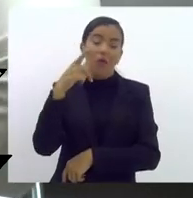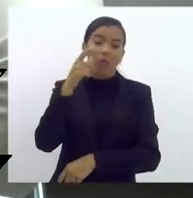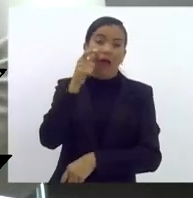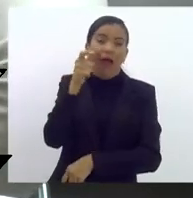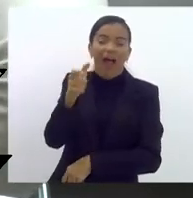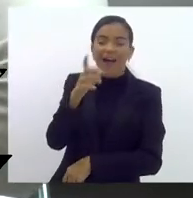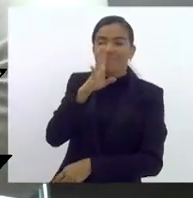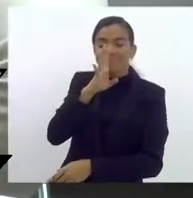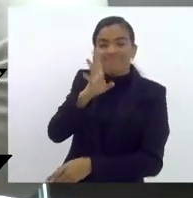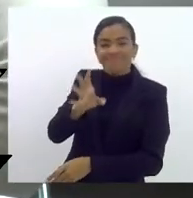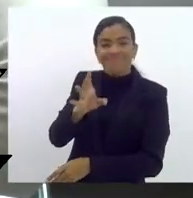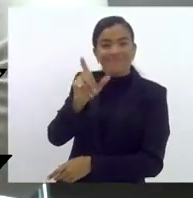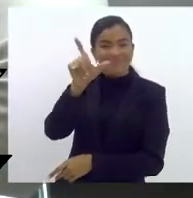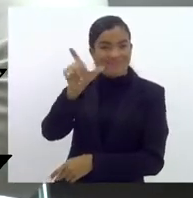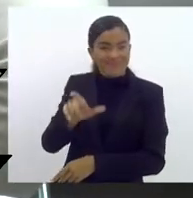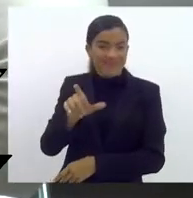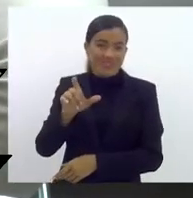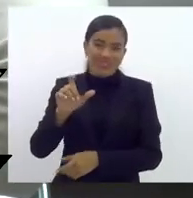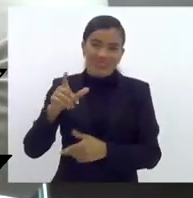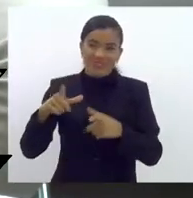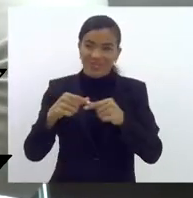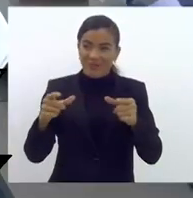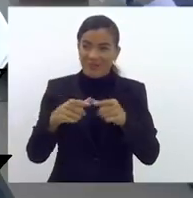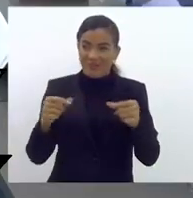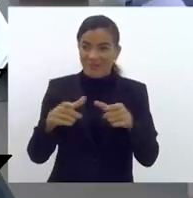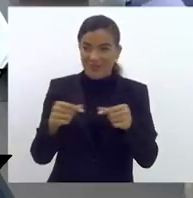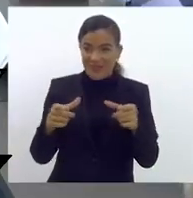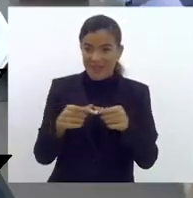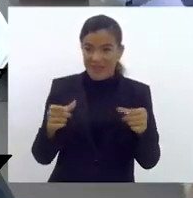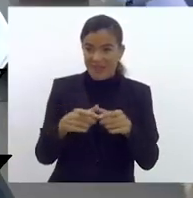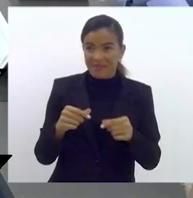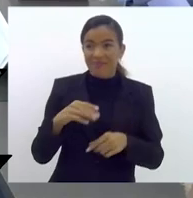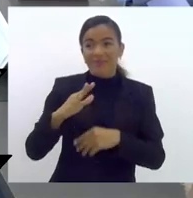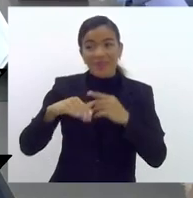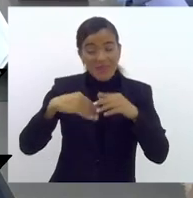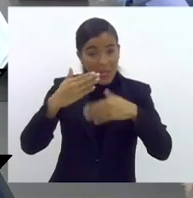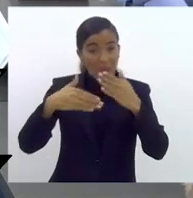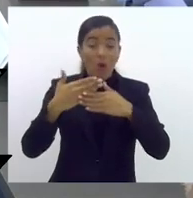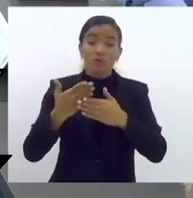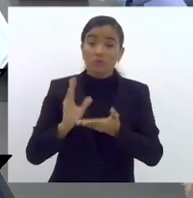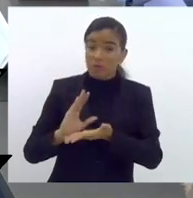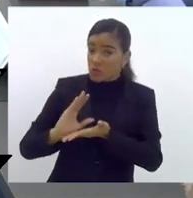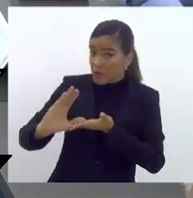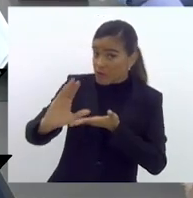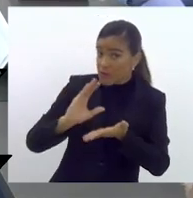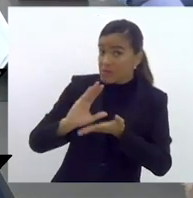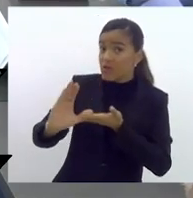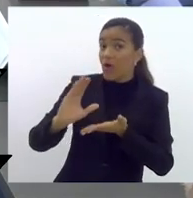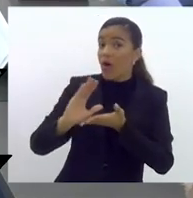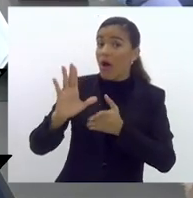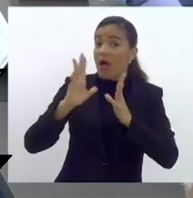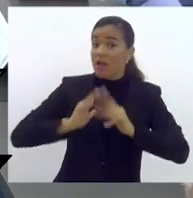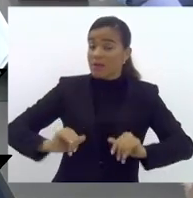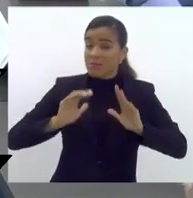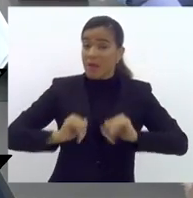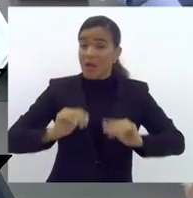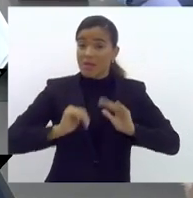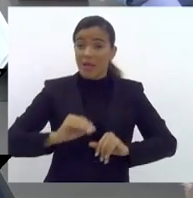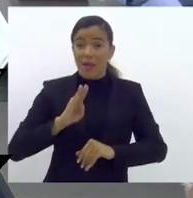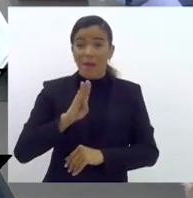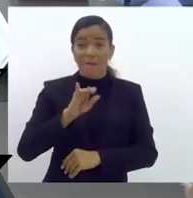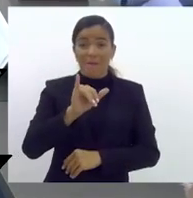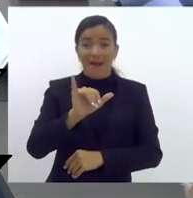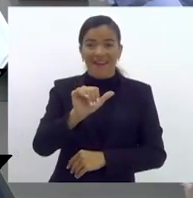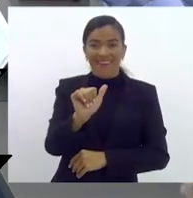bom Lembrando que depois a jaica ajudou a Financial da Baía de Guanabara Provavelmente por influência de vossa